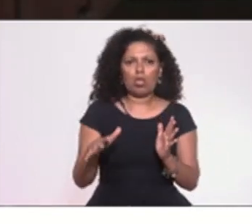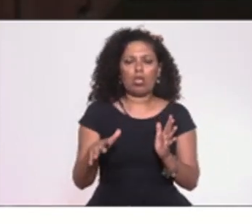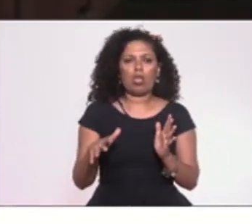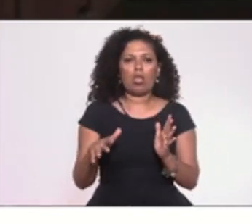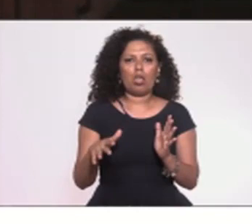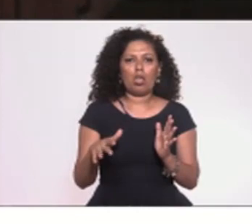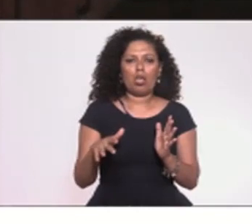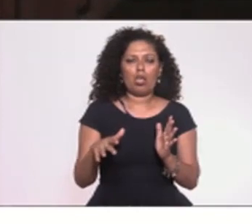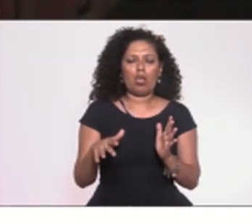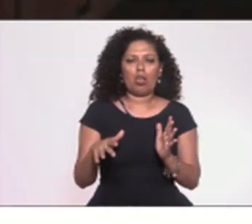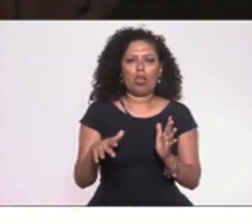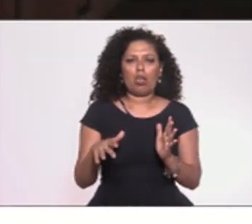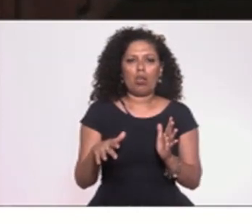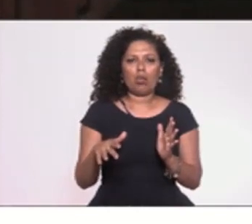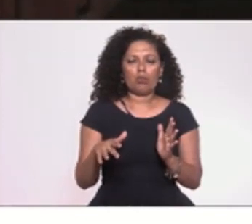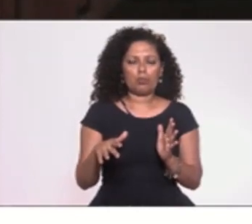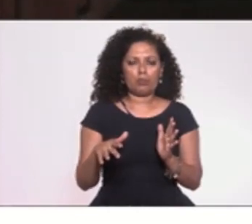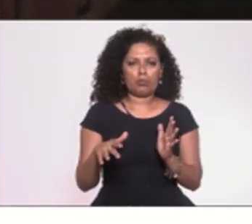aos